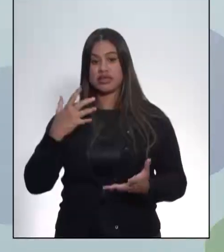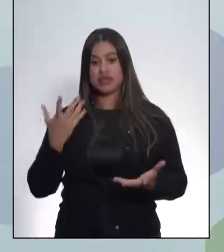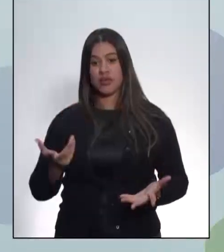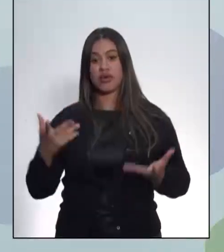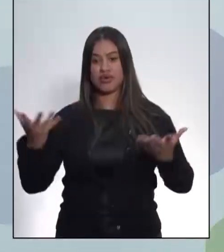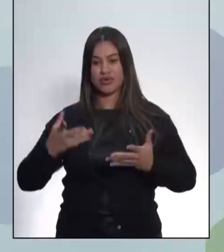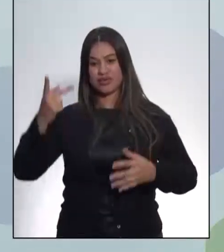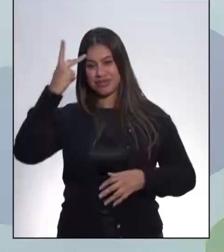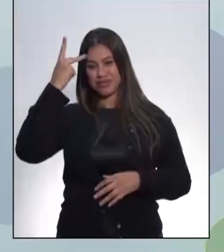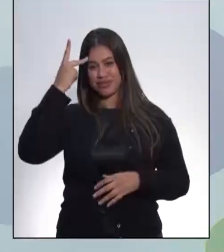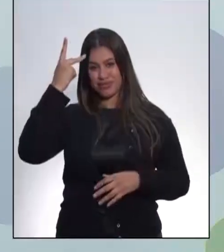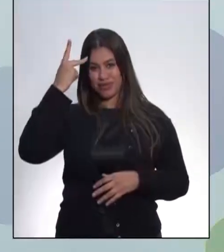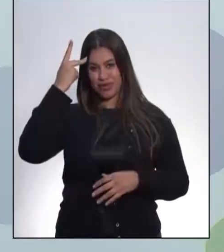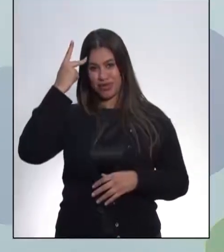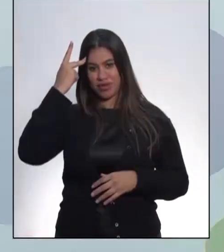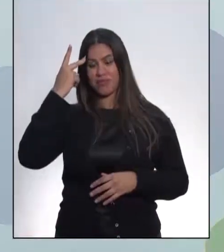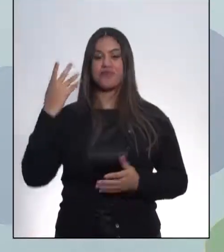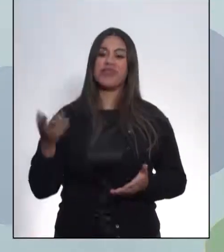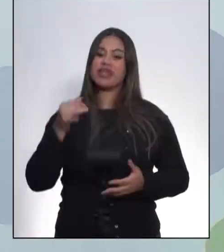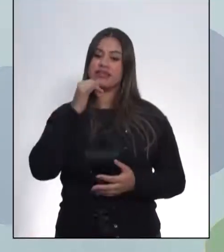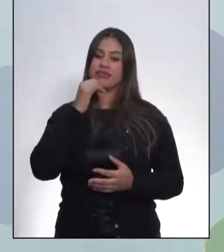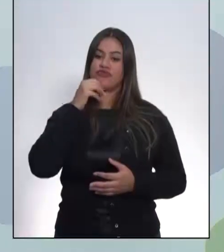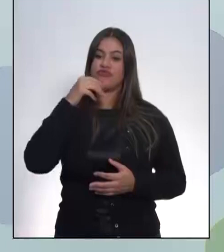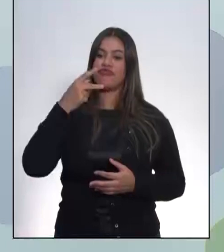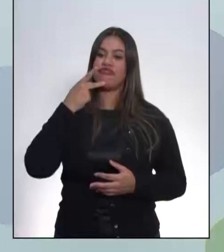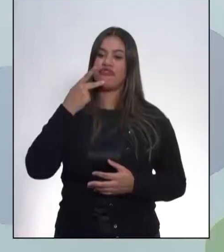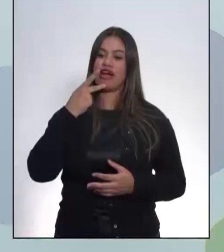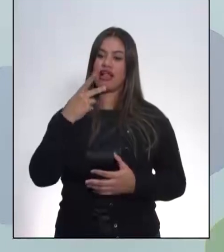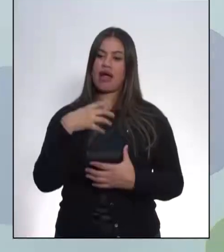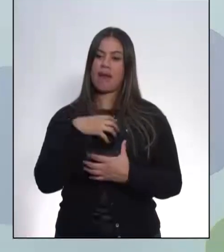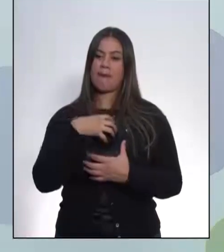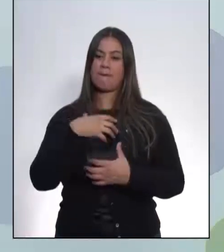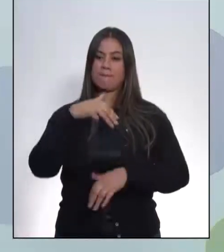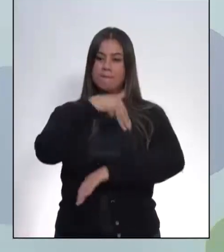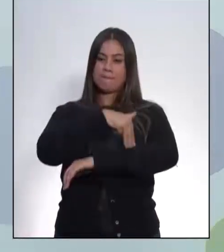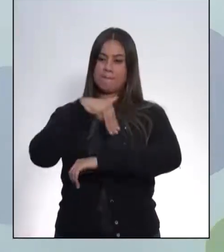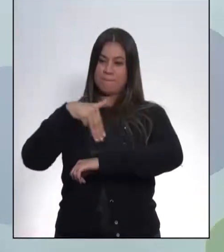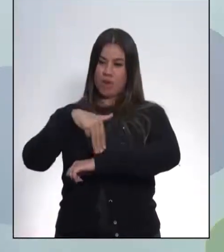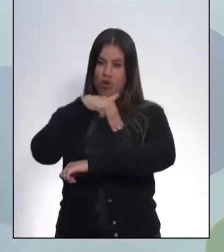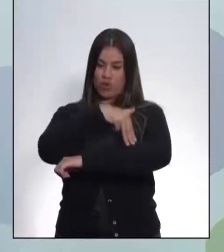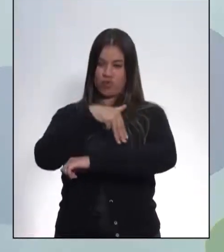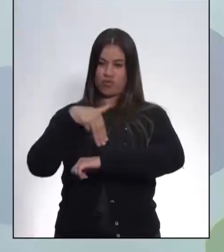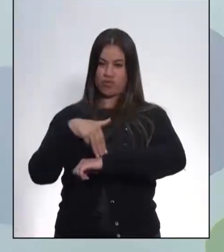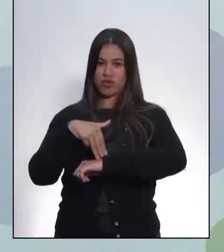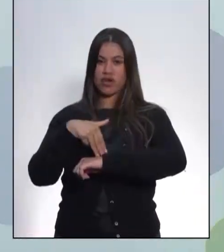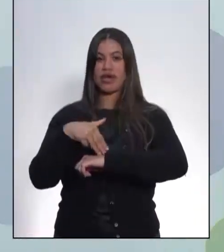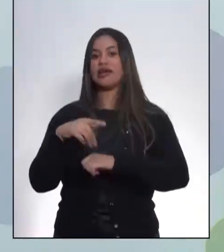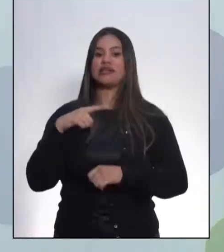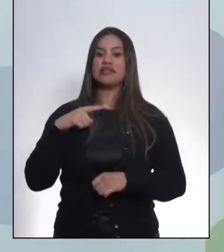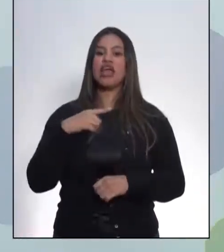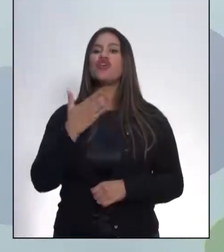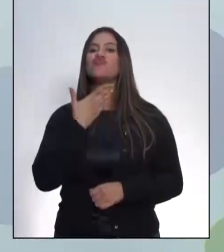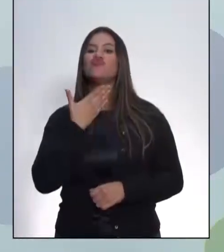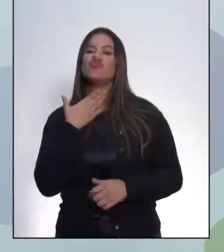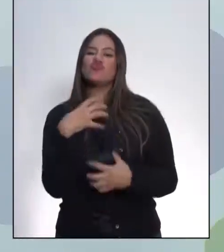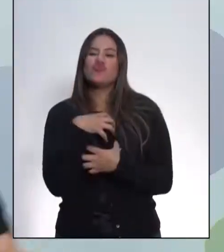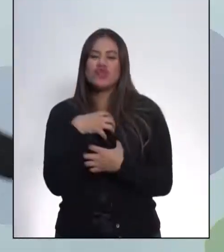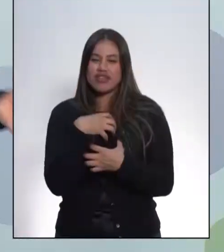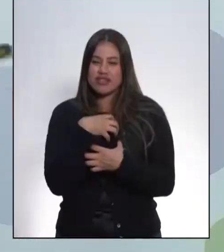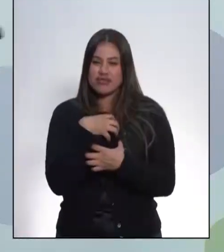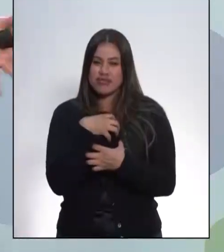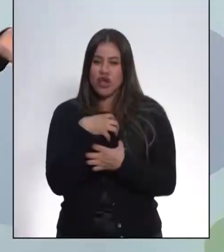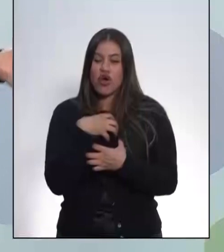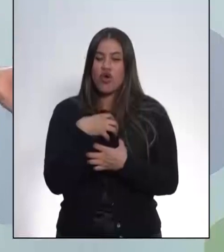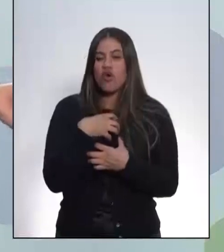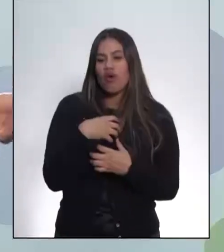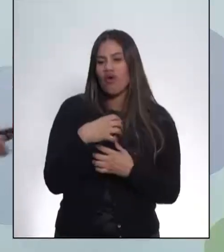aqui paulistanos. O jeito de falar da Moca. Existe hoje, né, um pessoal lutando para que o sotaque da Moca, ora